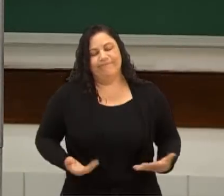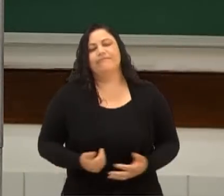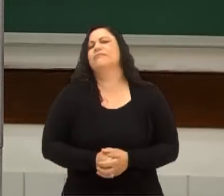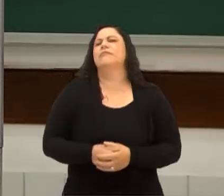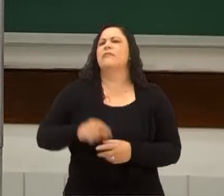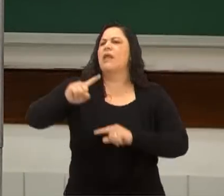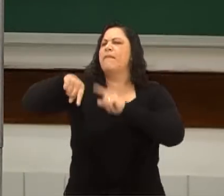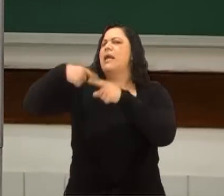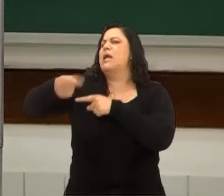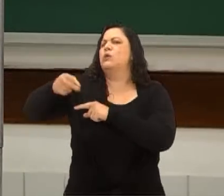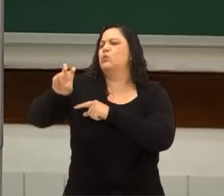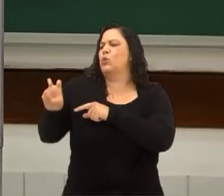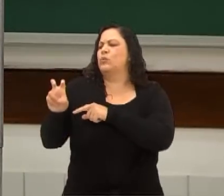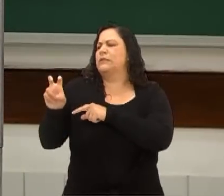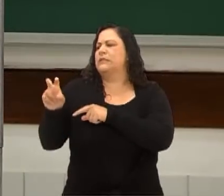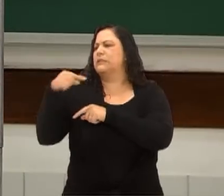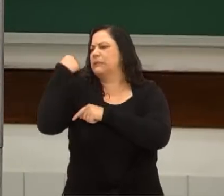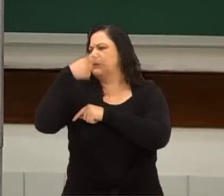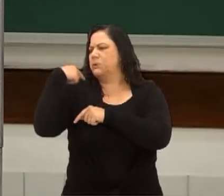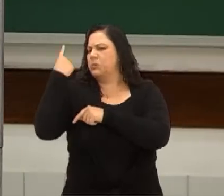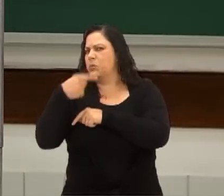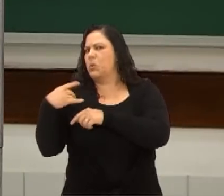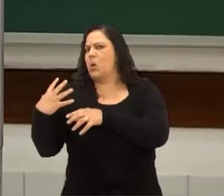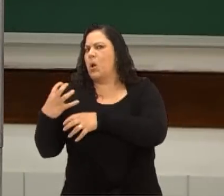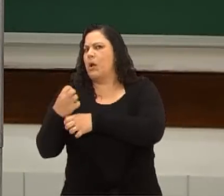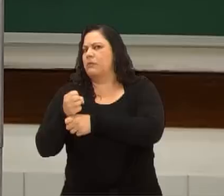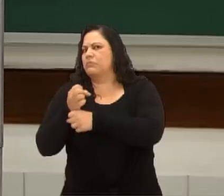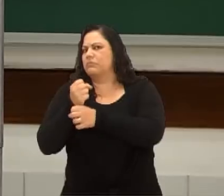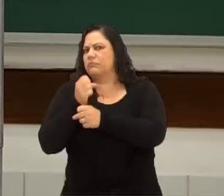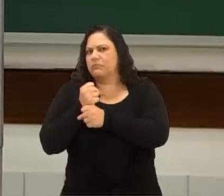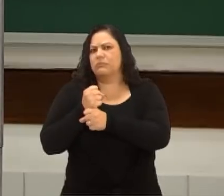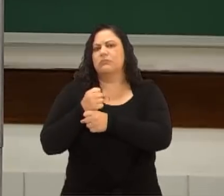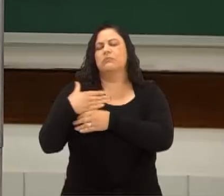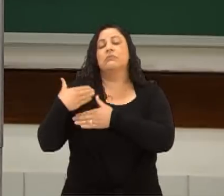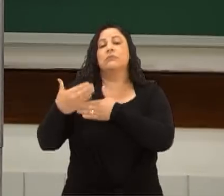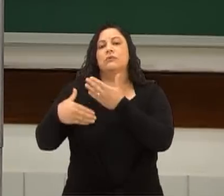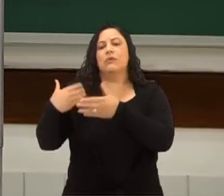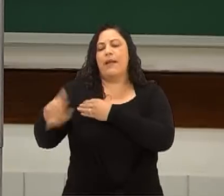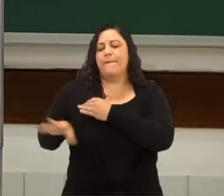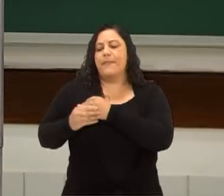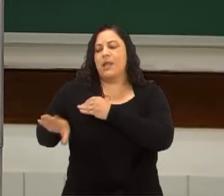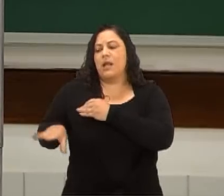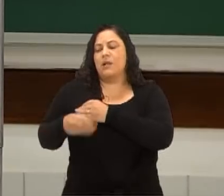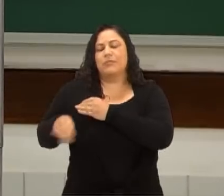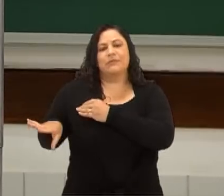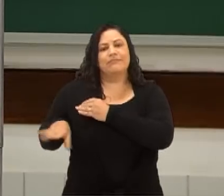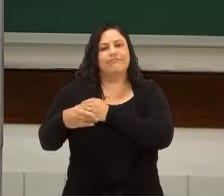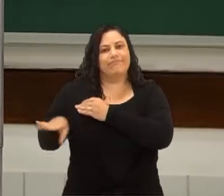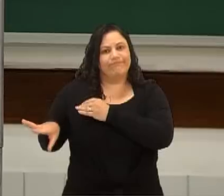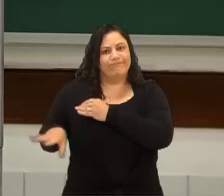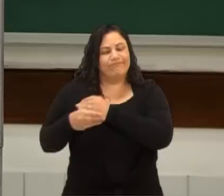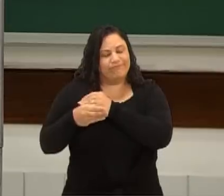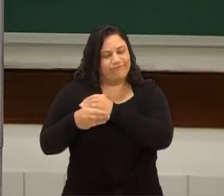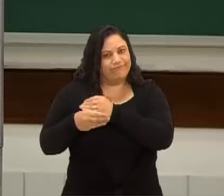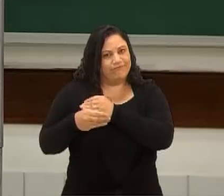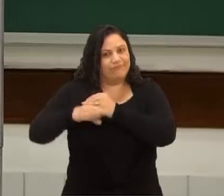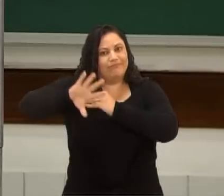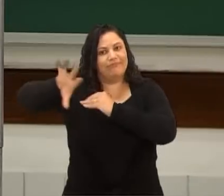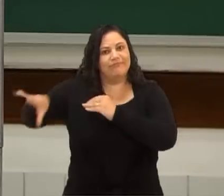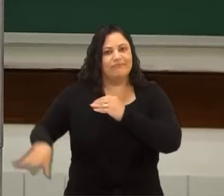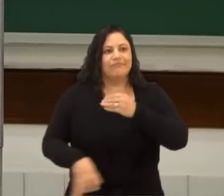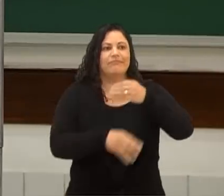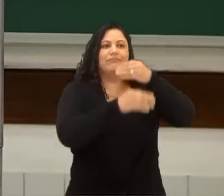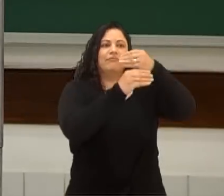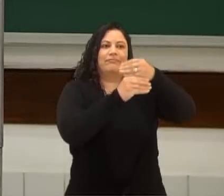5 horas, 48 minutos e 47 segundos que sobram? A gente vai guardando, acumulando, e aí a gente tem o que